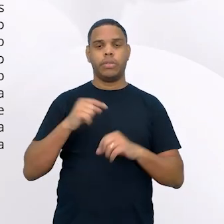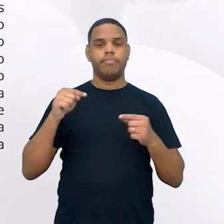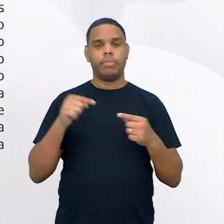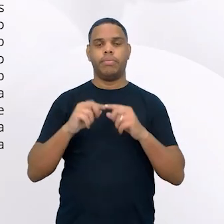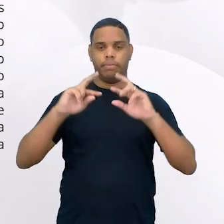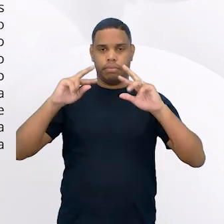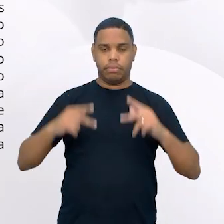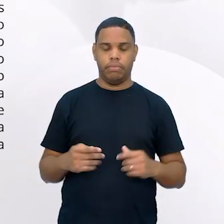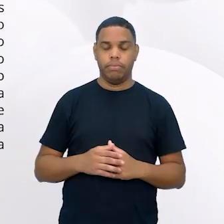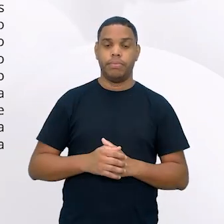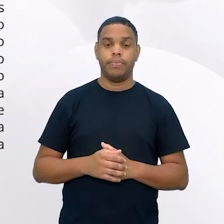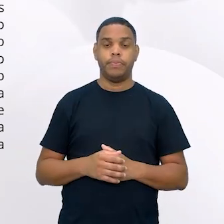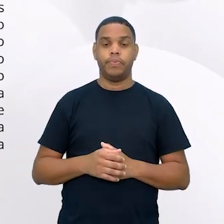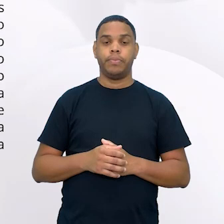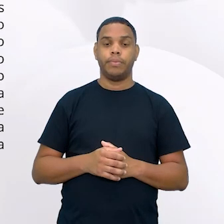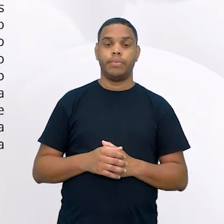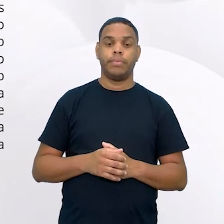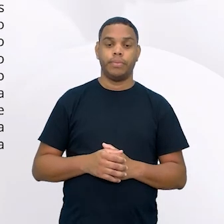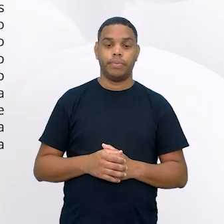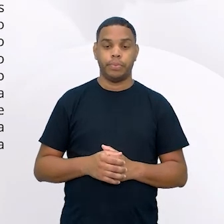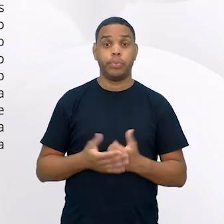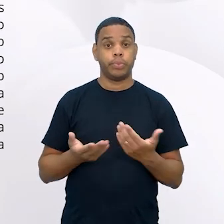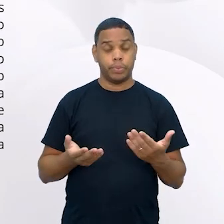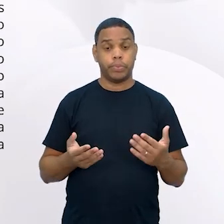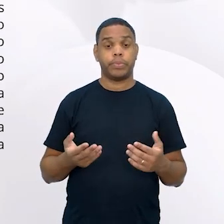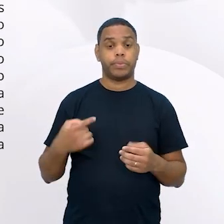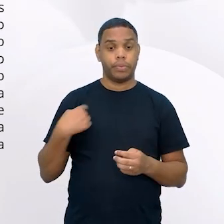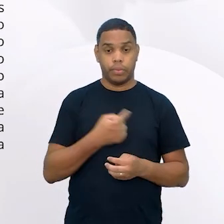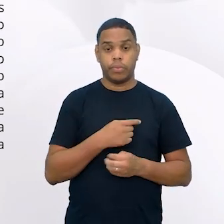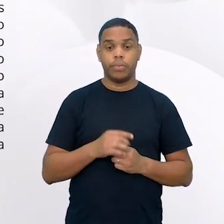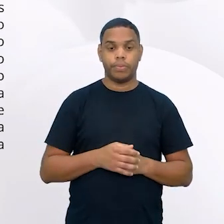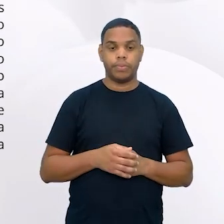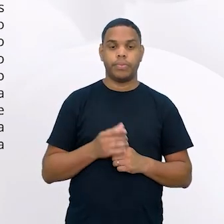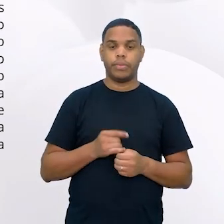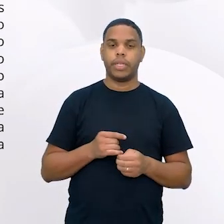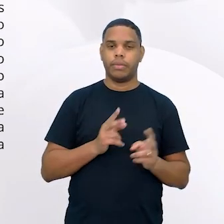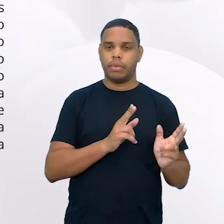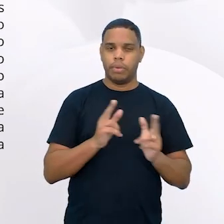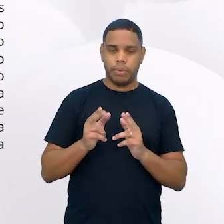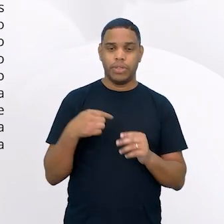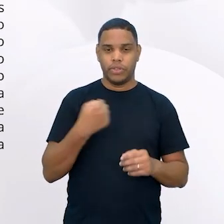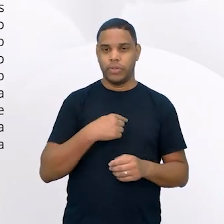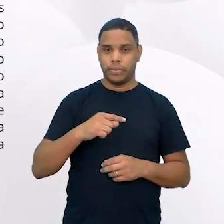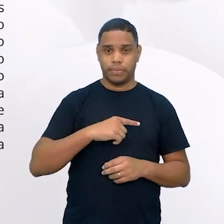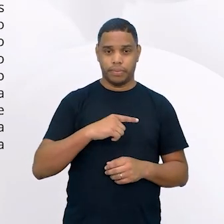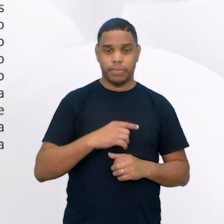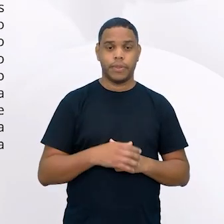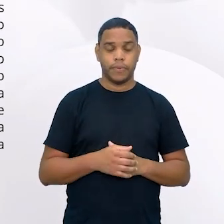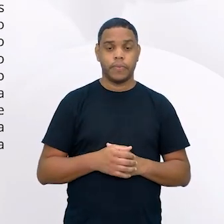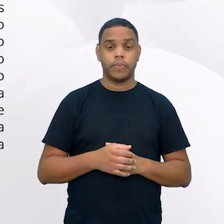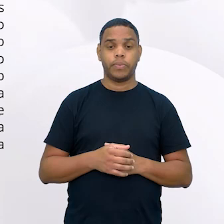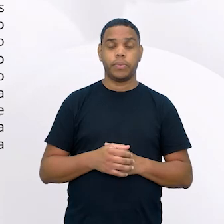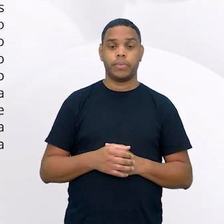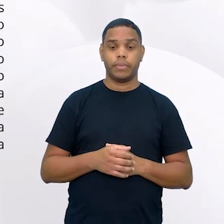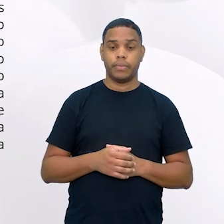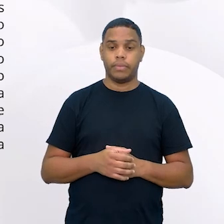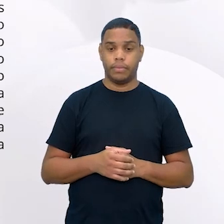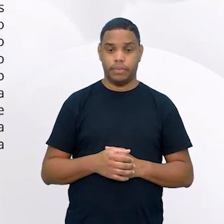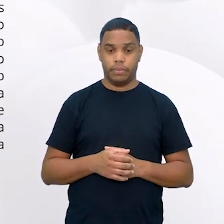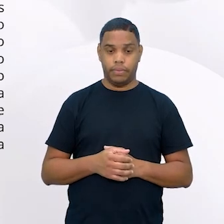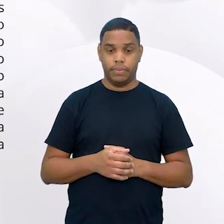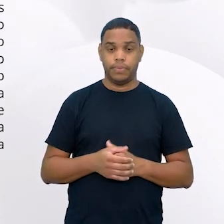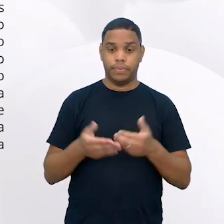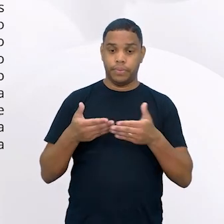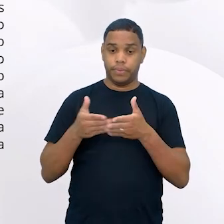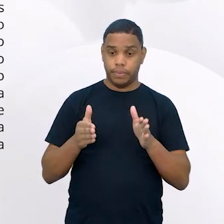humanos, né? No final disso, no documentário, a gente tem a letra na abertura e